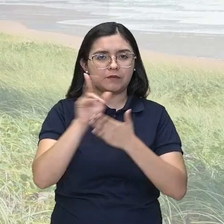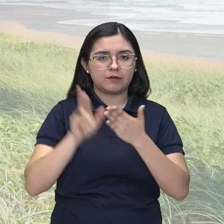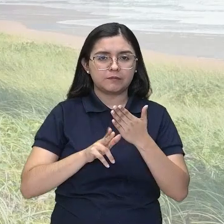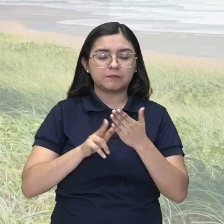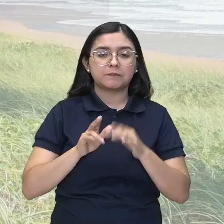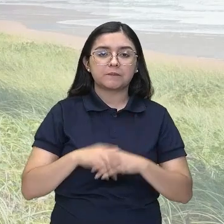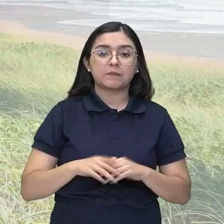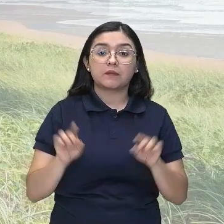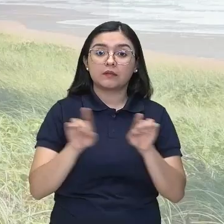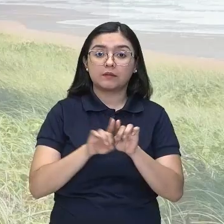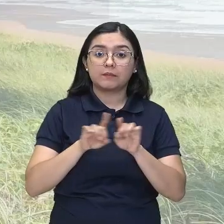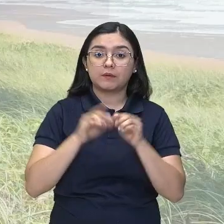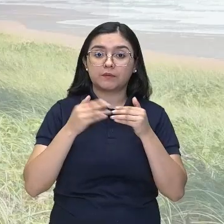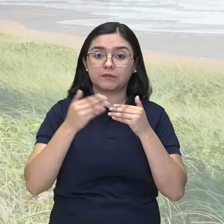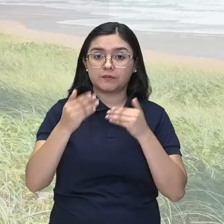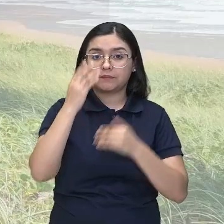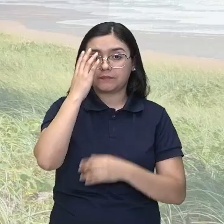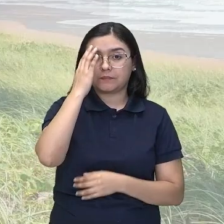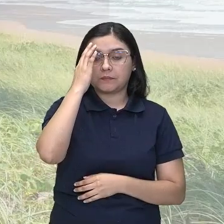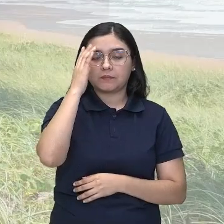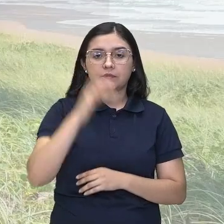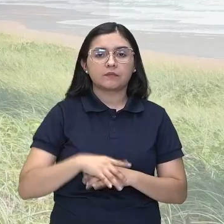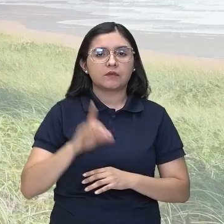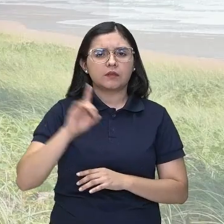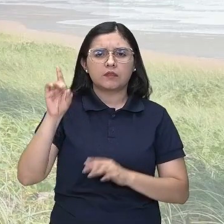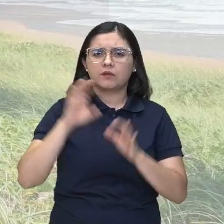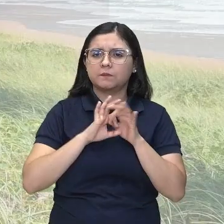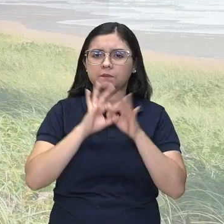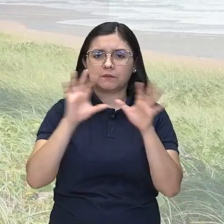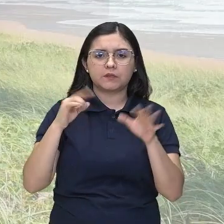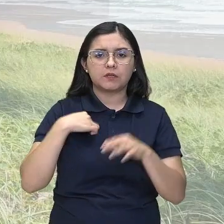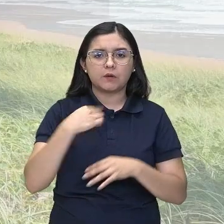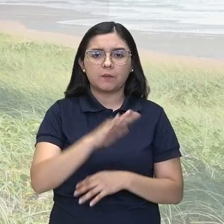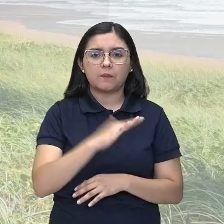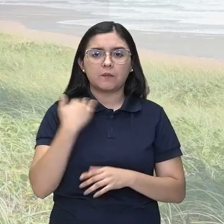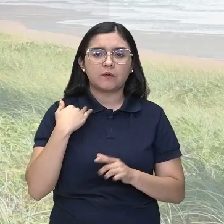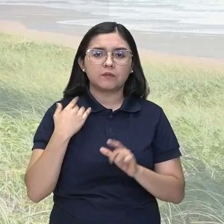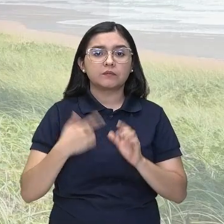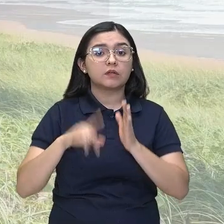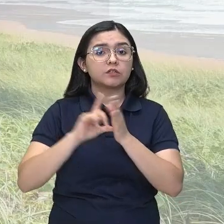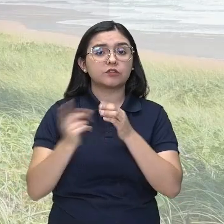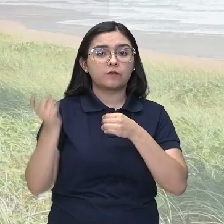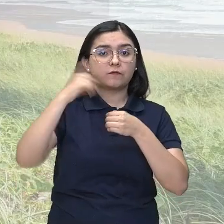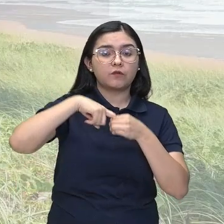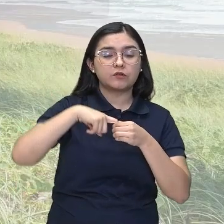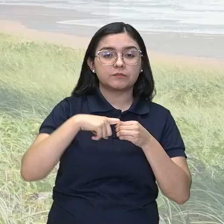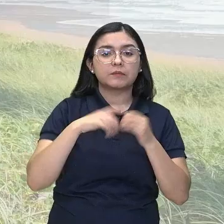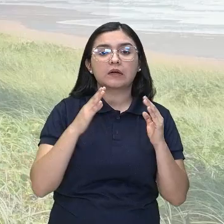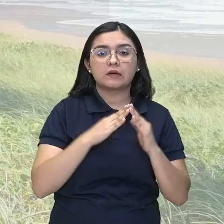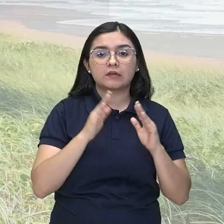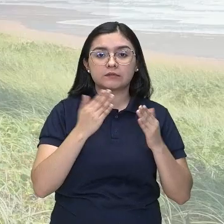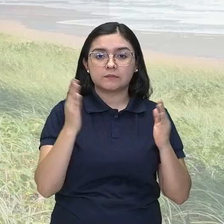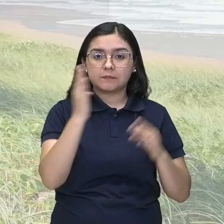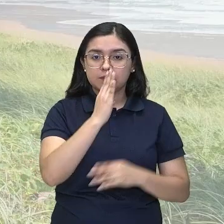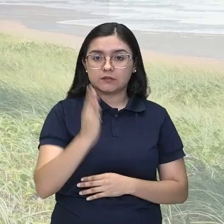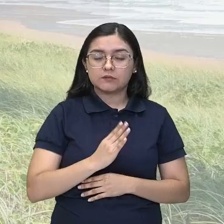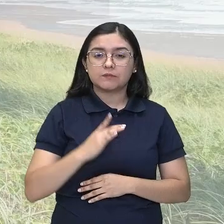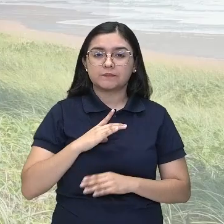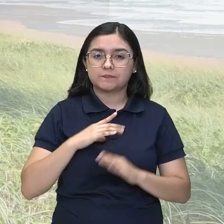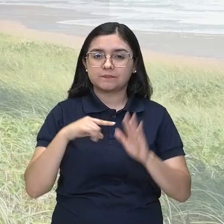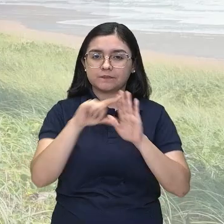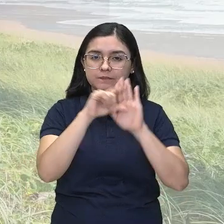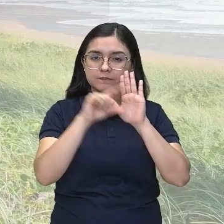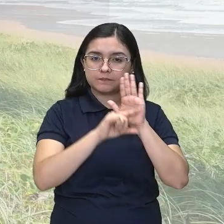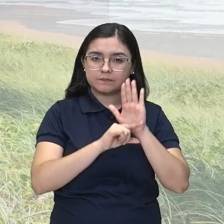E continuando, não permita, Deus, que eu morra sem que eu volte para lá. O trecho, né, os versos que vão estar